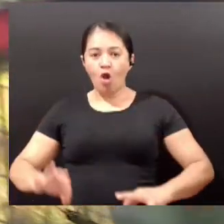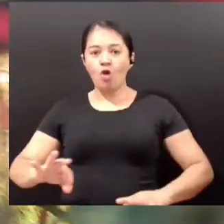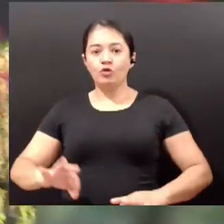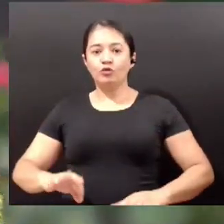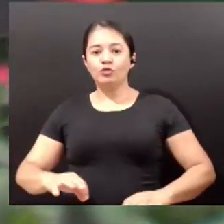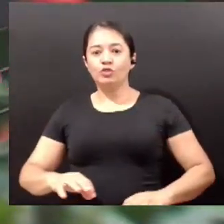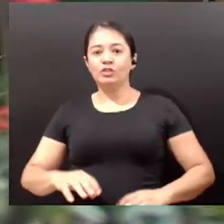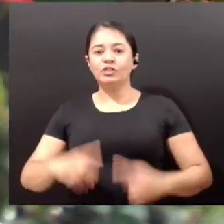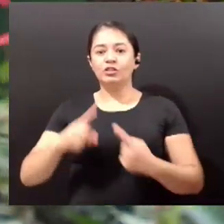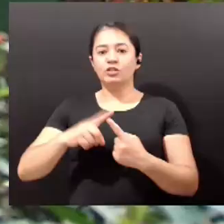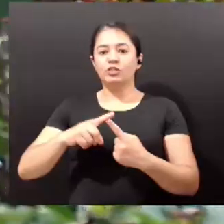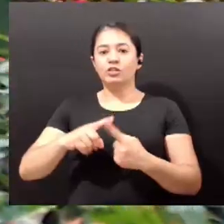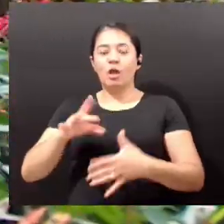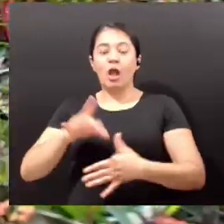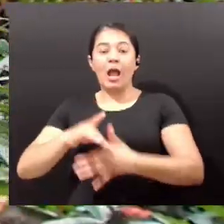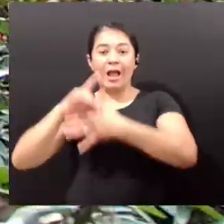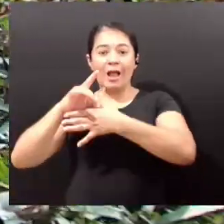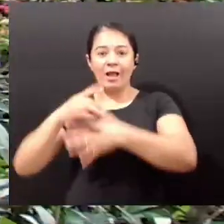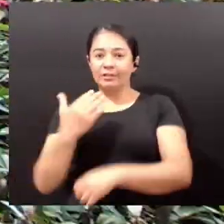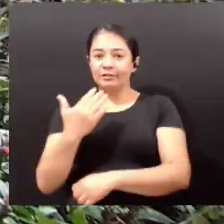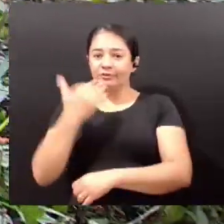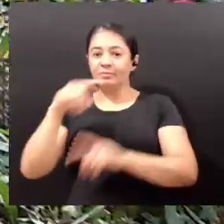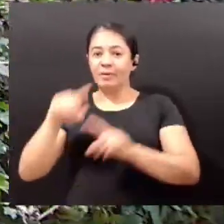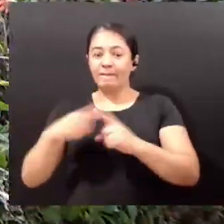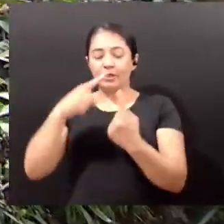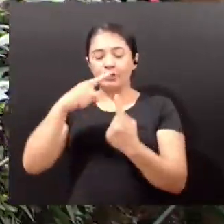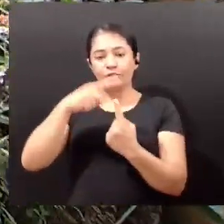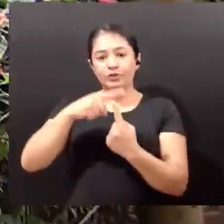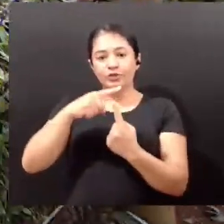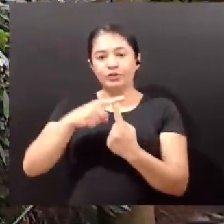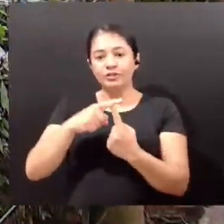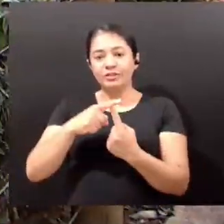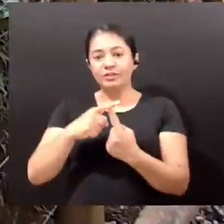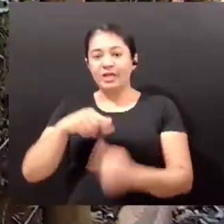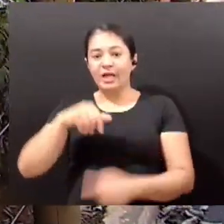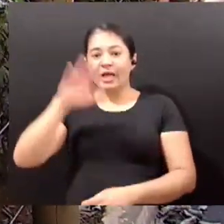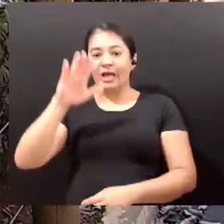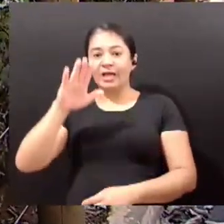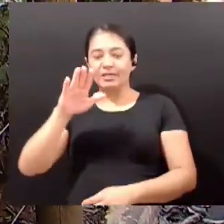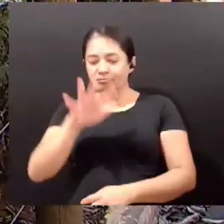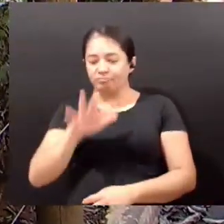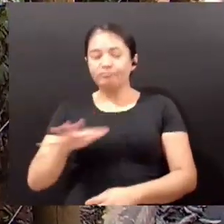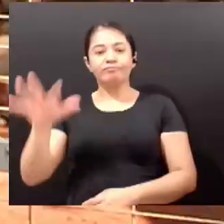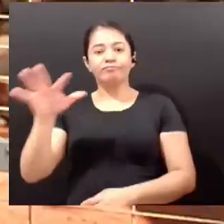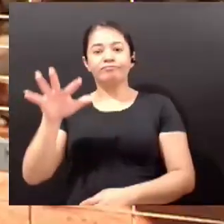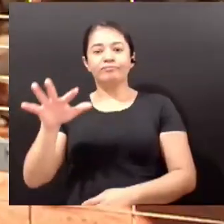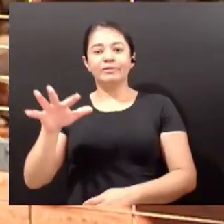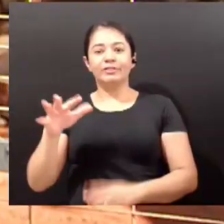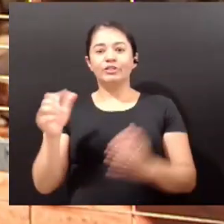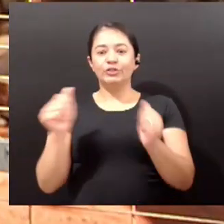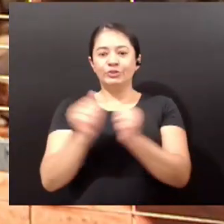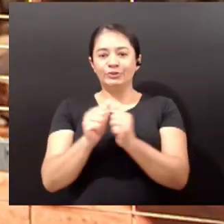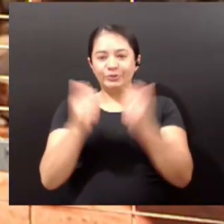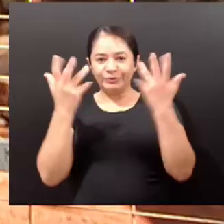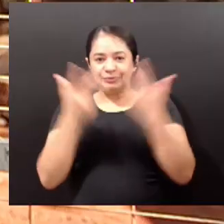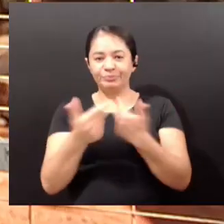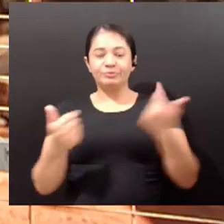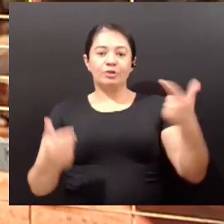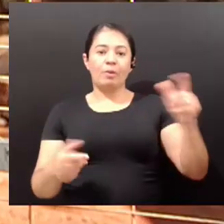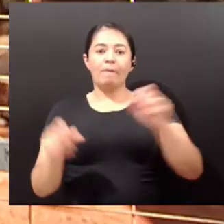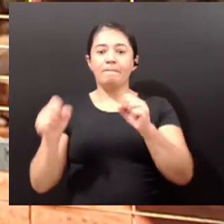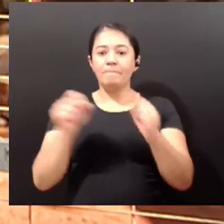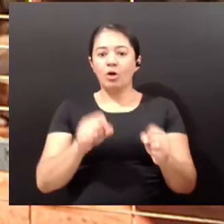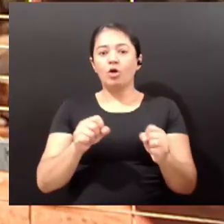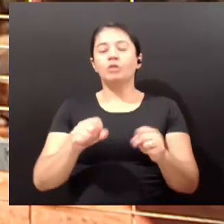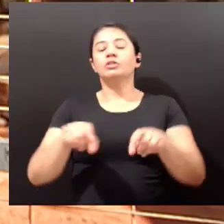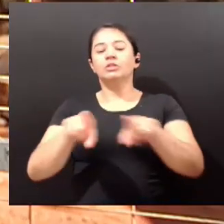carnívoro. Porém, a espécie é uma das mais generalistas entre os felinos. Ela pode se contentar tanto com um bicho